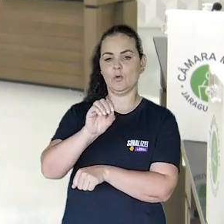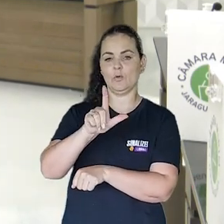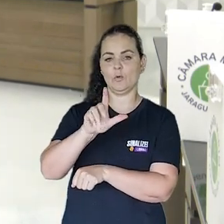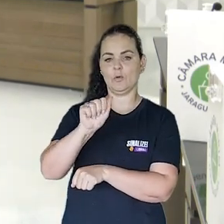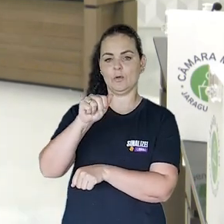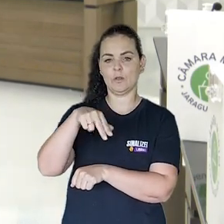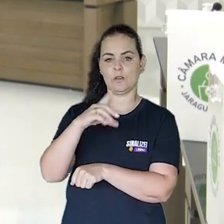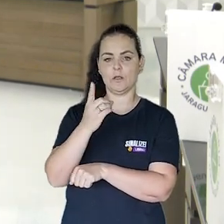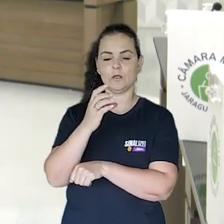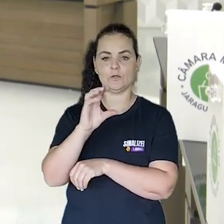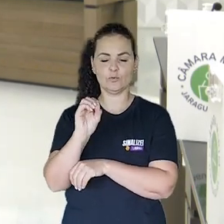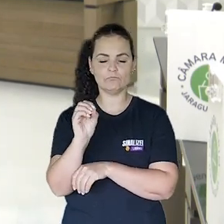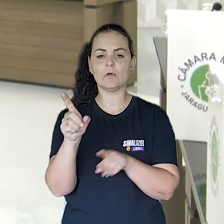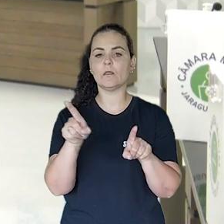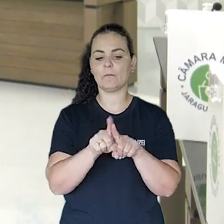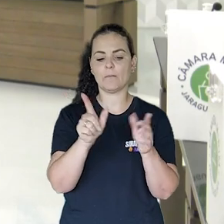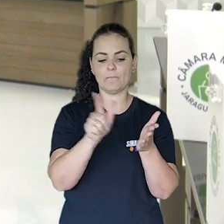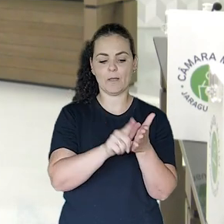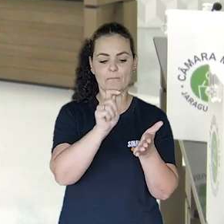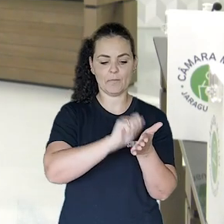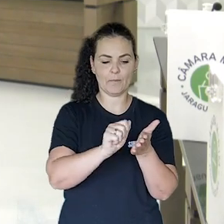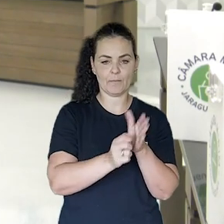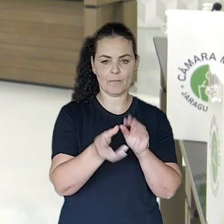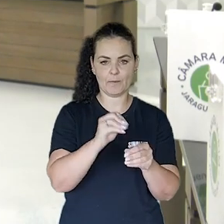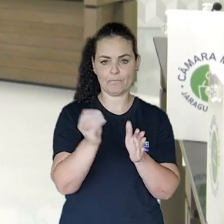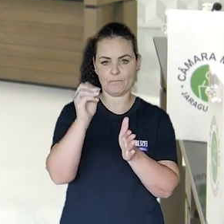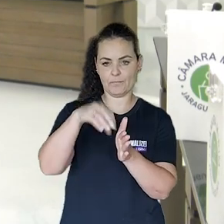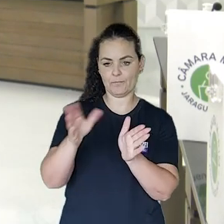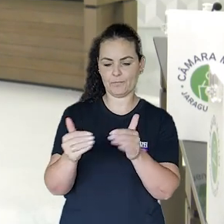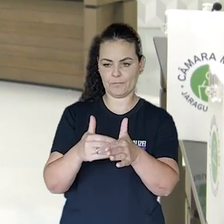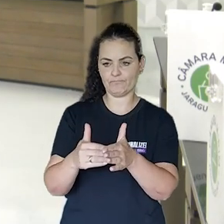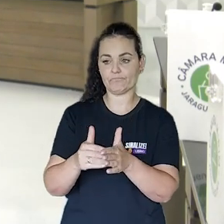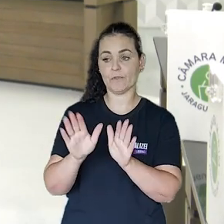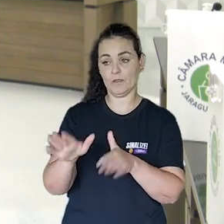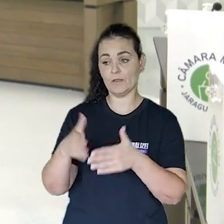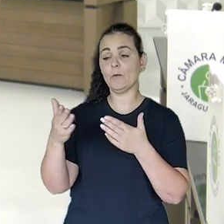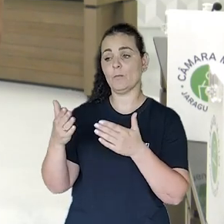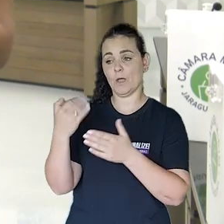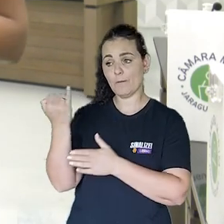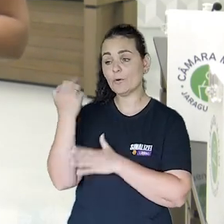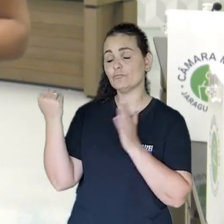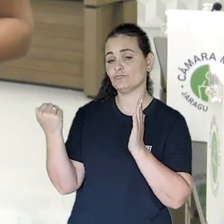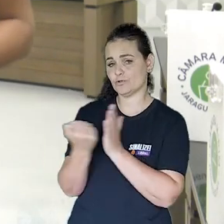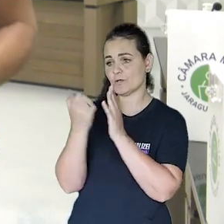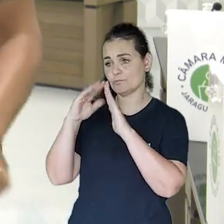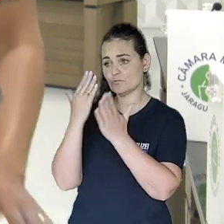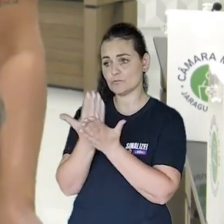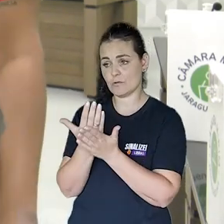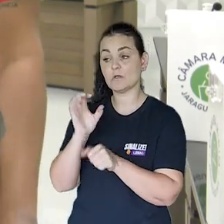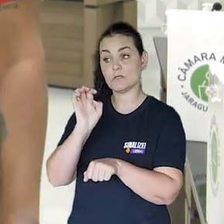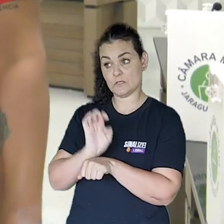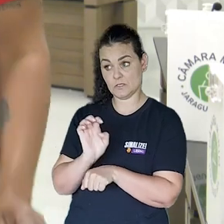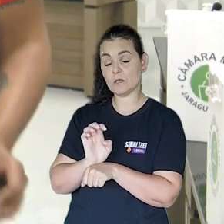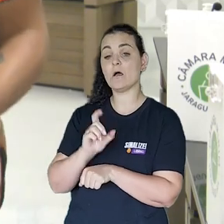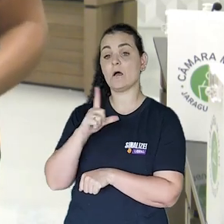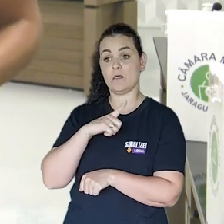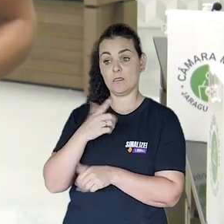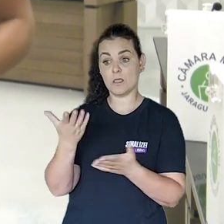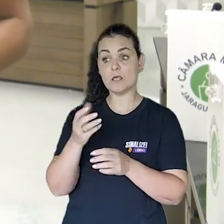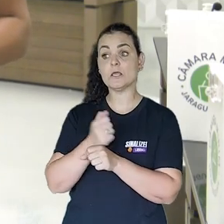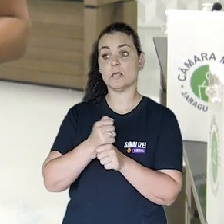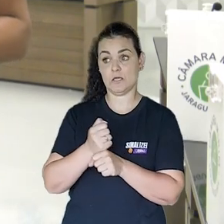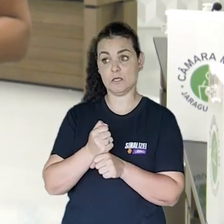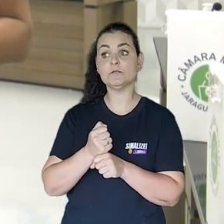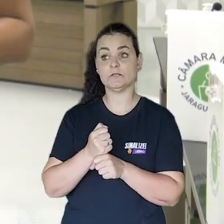escolas estaduais, nós tivemos neste ano 3 novidades, né? Escolas que não haviam participado ainda conosco,